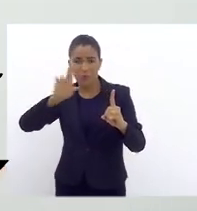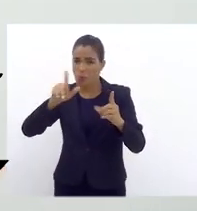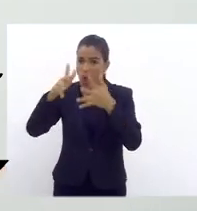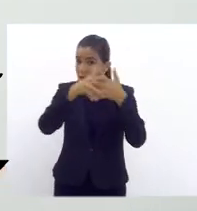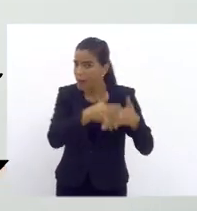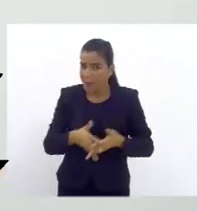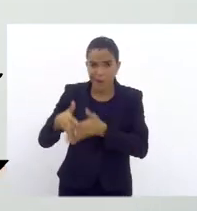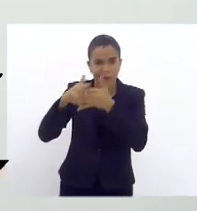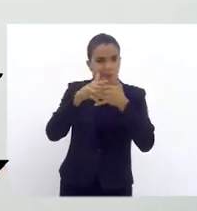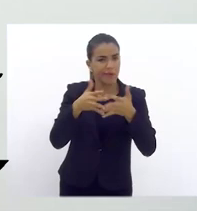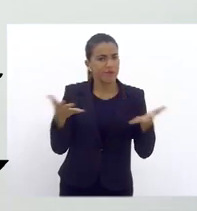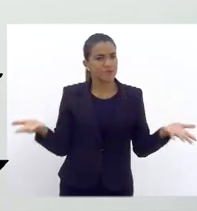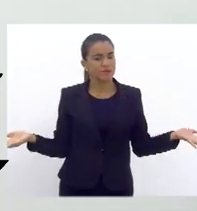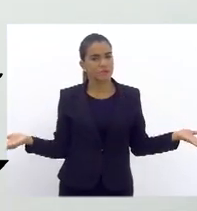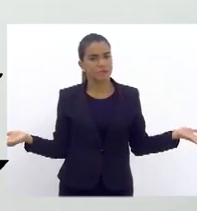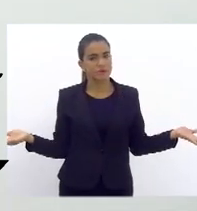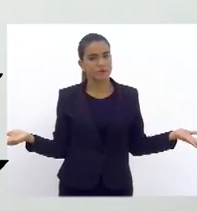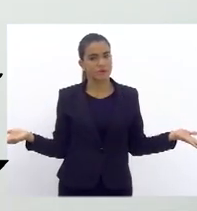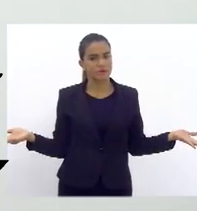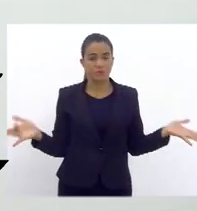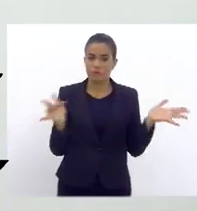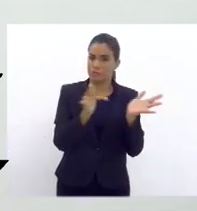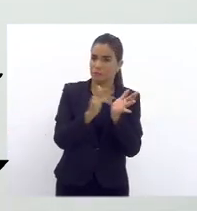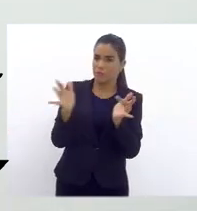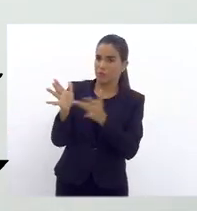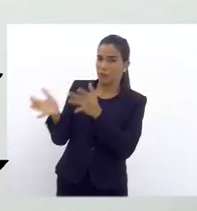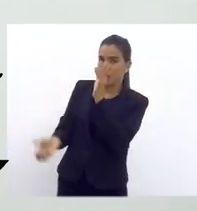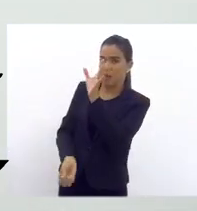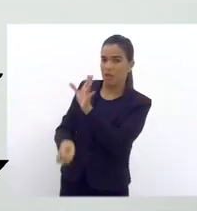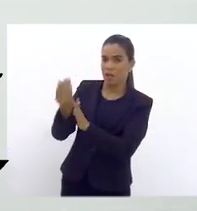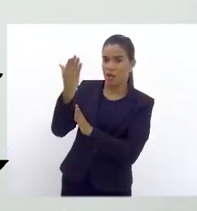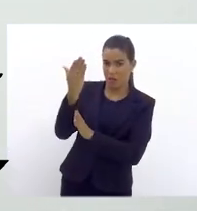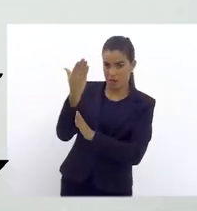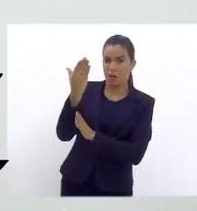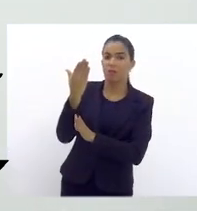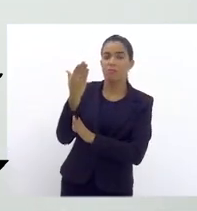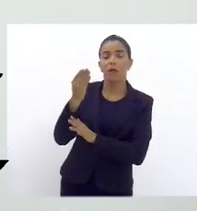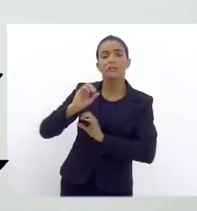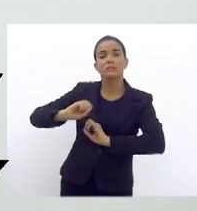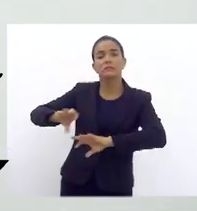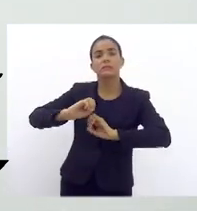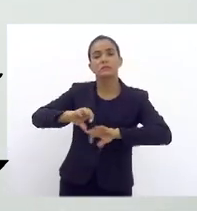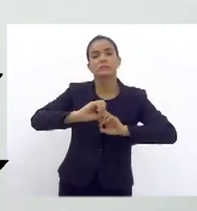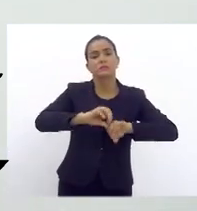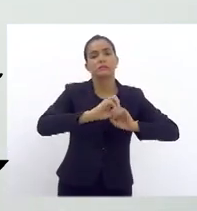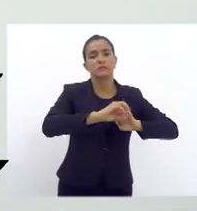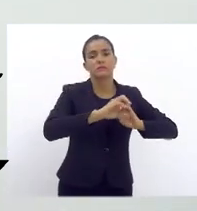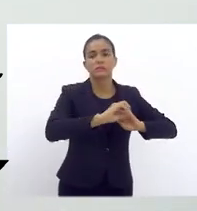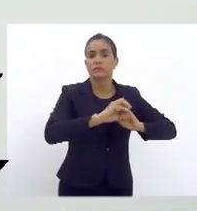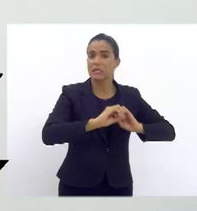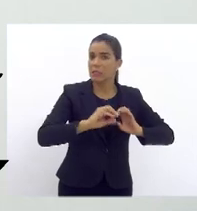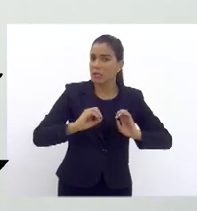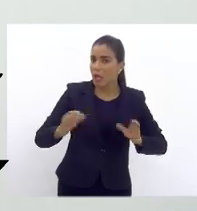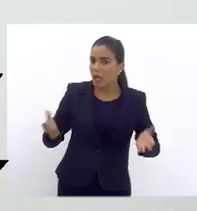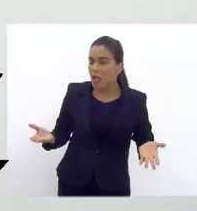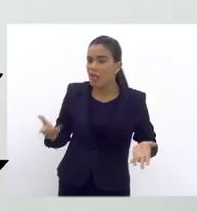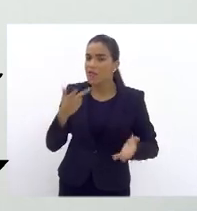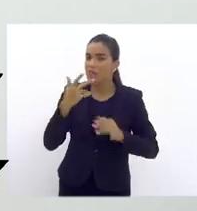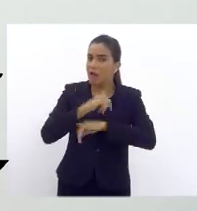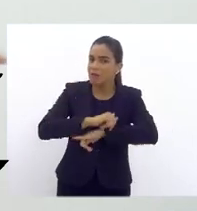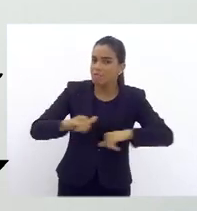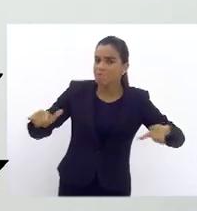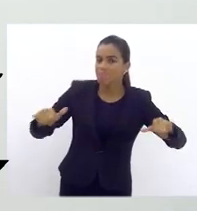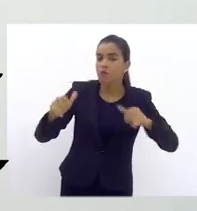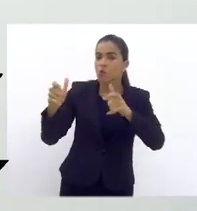Estados Unidos da América Jesus ele reaparece no tempo para ensinar doutores e Mestres e dizer para